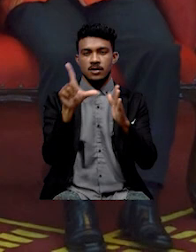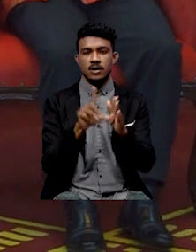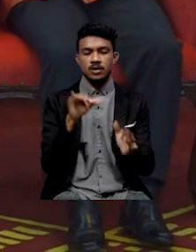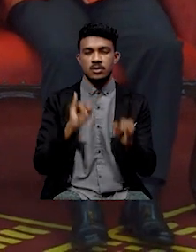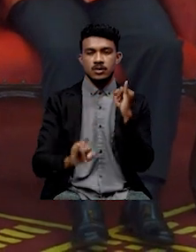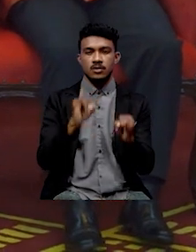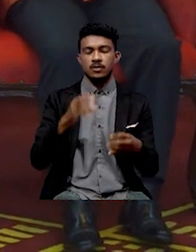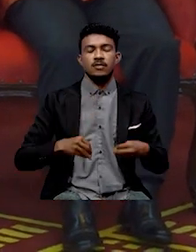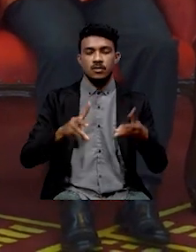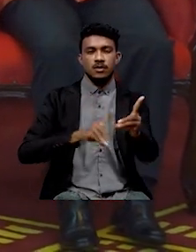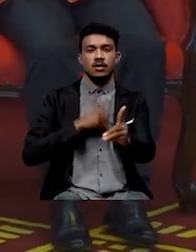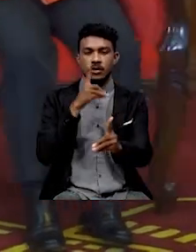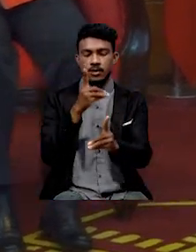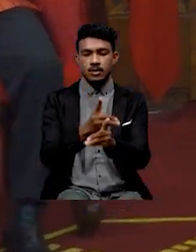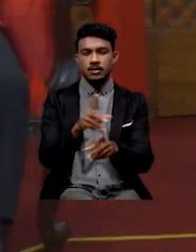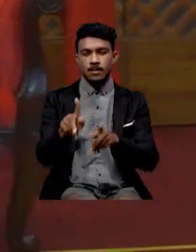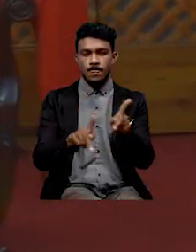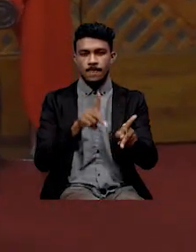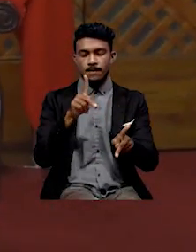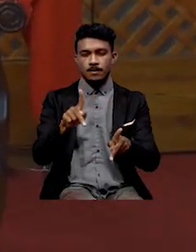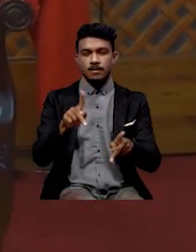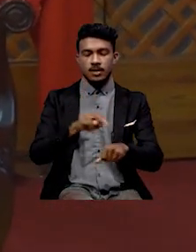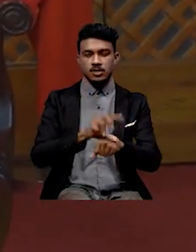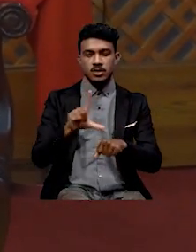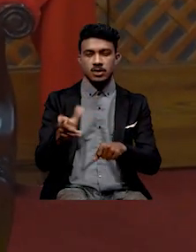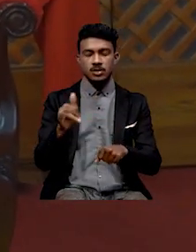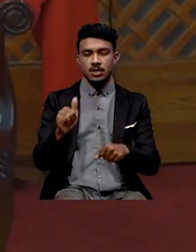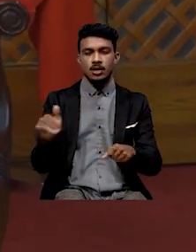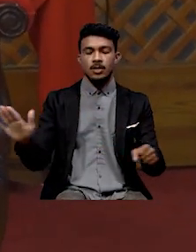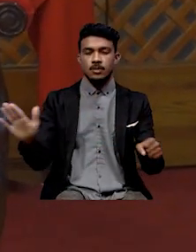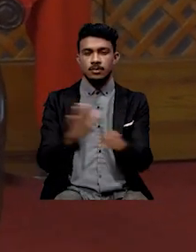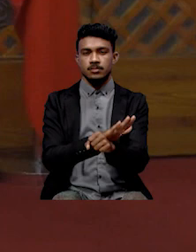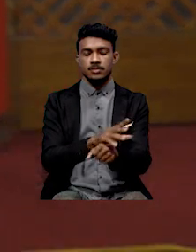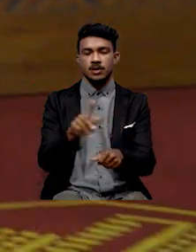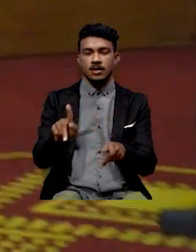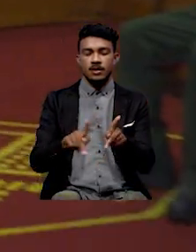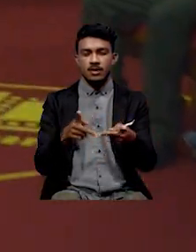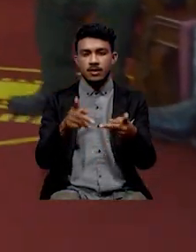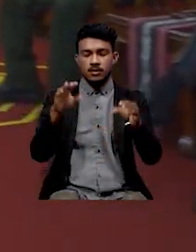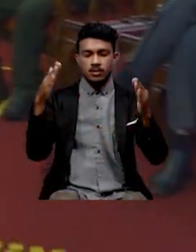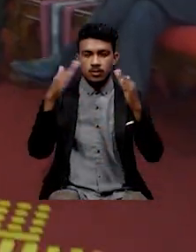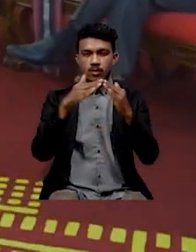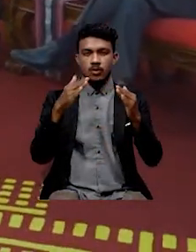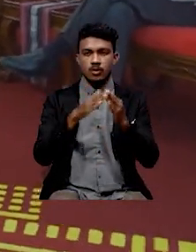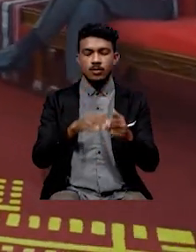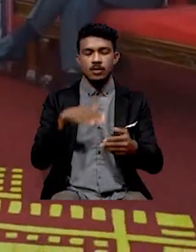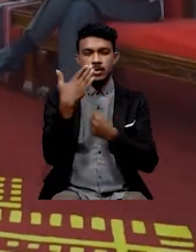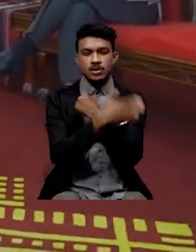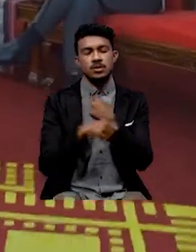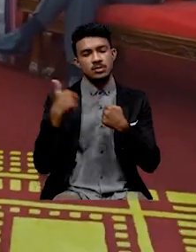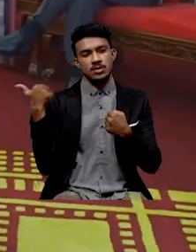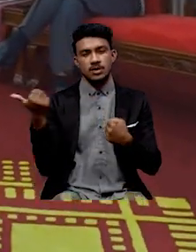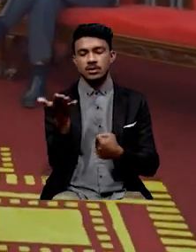sidadaun nasional sira nebe ocupa uma nebe estrangeiro sira husik hela iha timor leste no contrato arrendamento